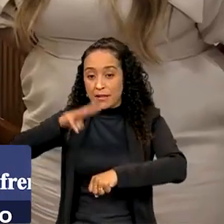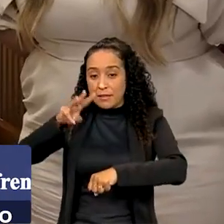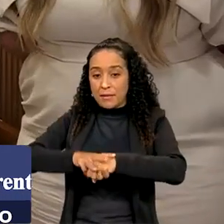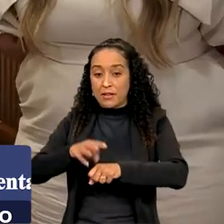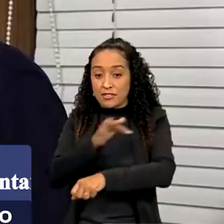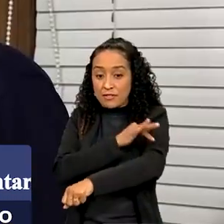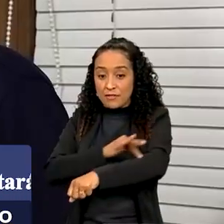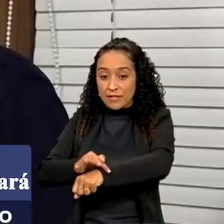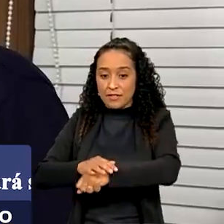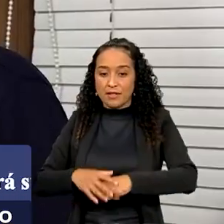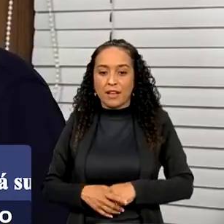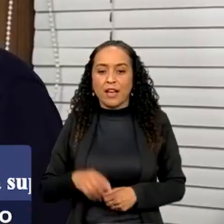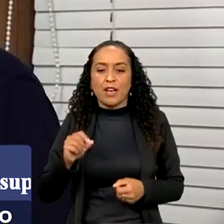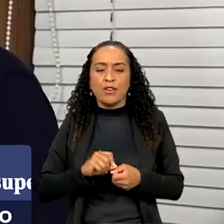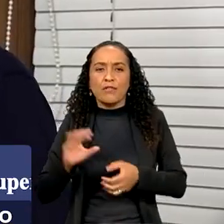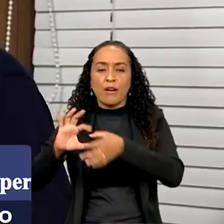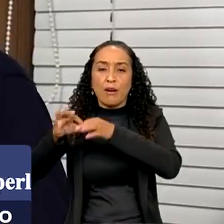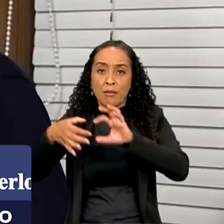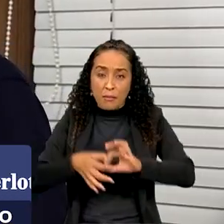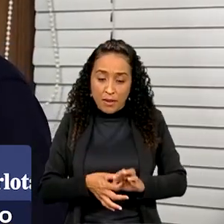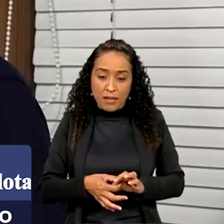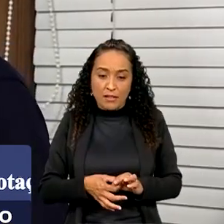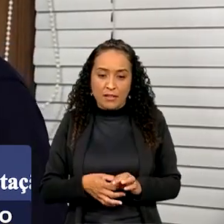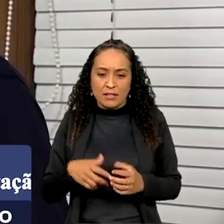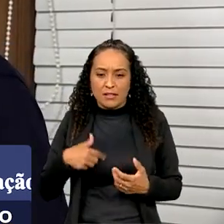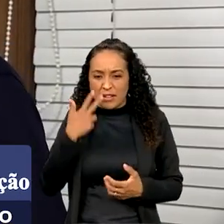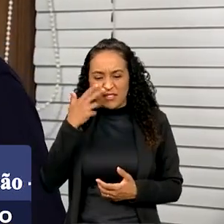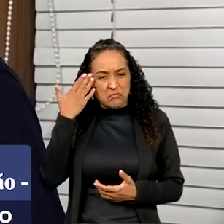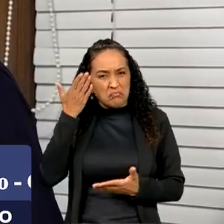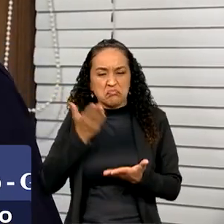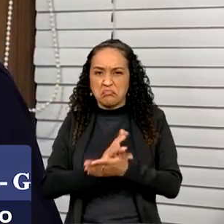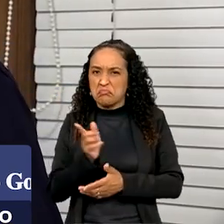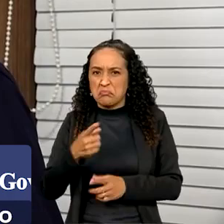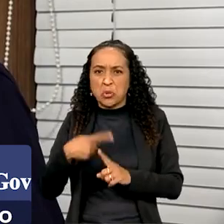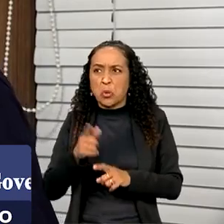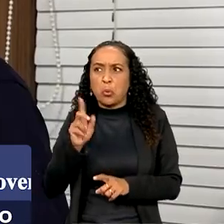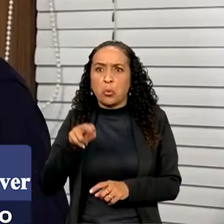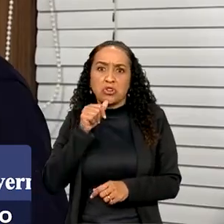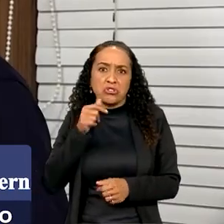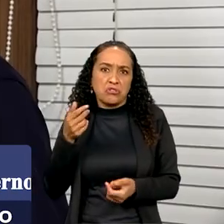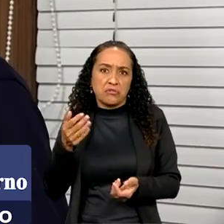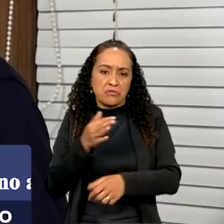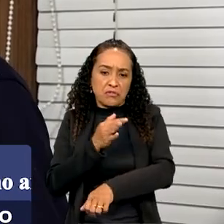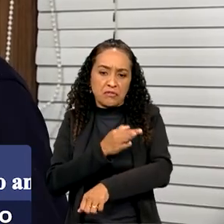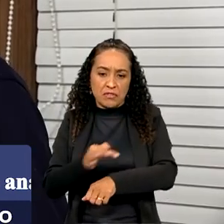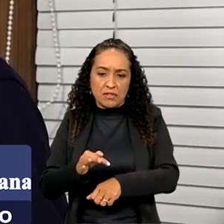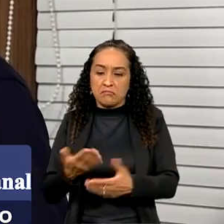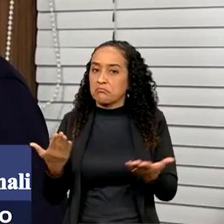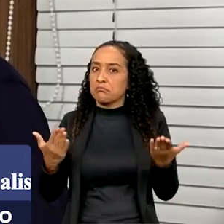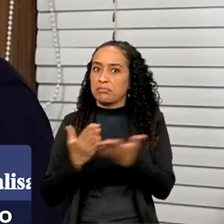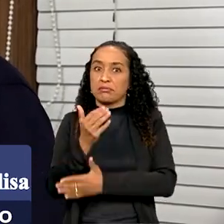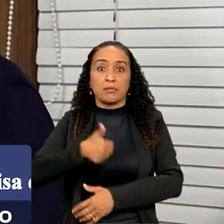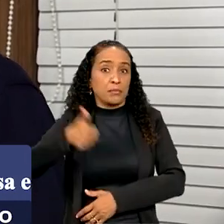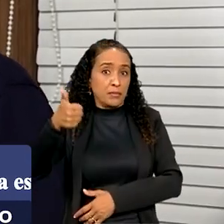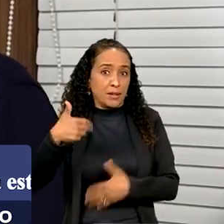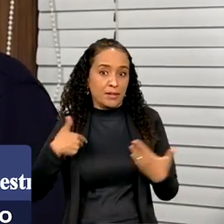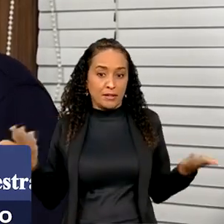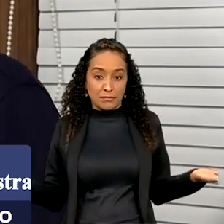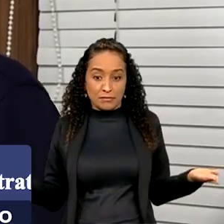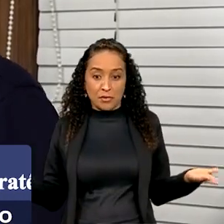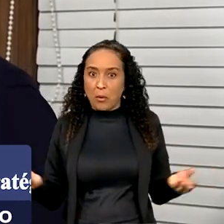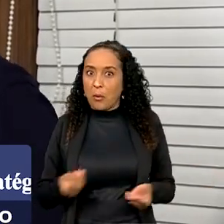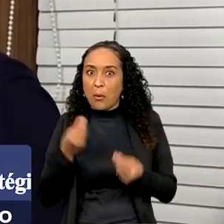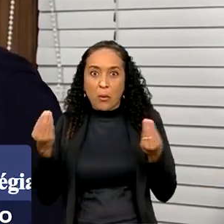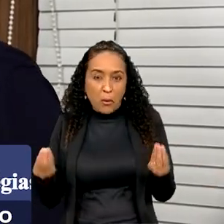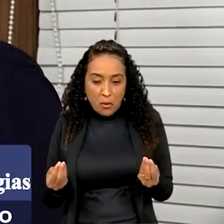e Física. Eu fiz lá a Olimpíada achando que eu não ia passar, porque eu nunca tive aula de Física. Passei da primeira fase. Aí eu fiquei,